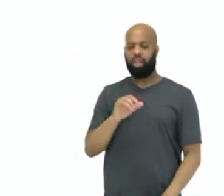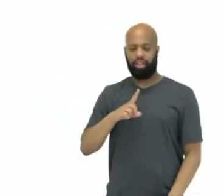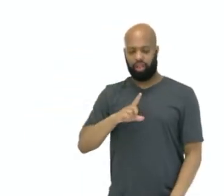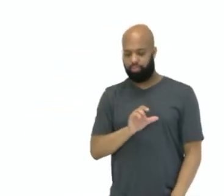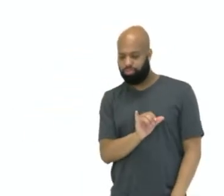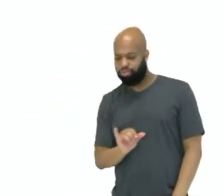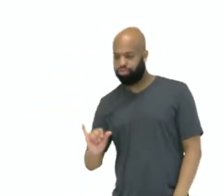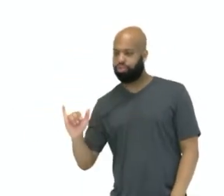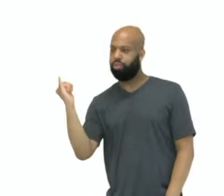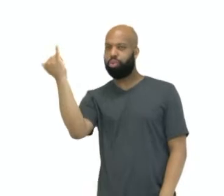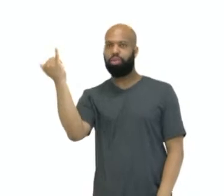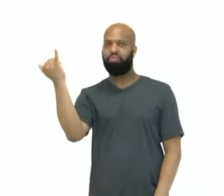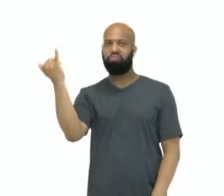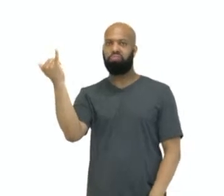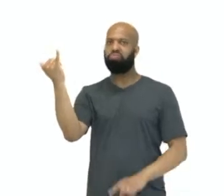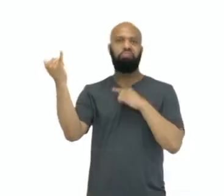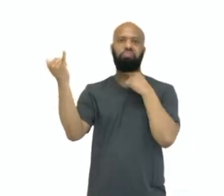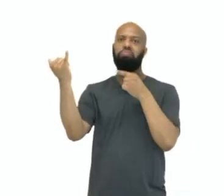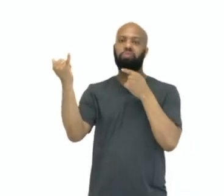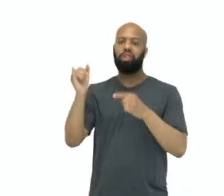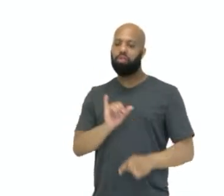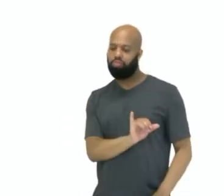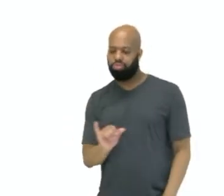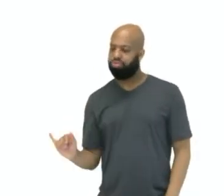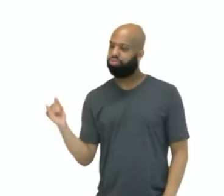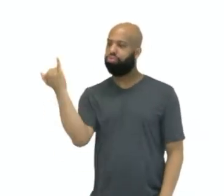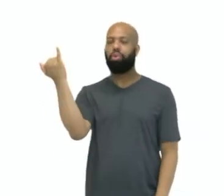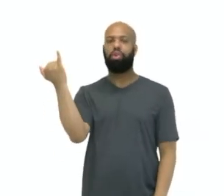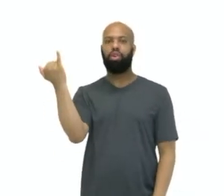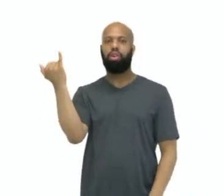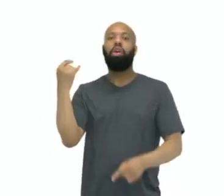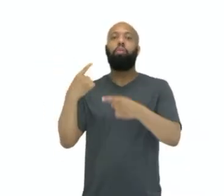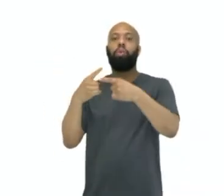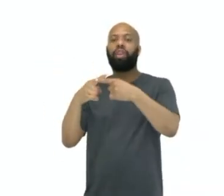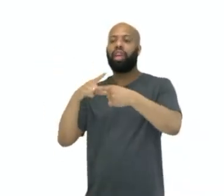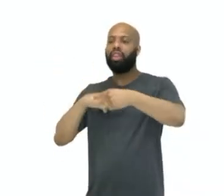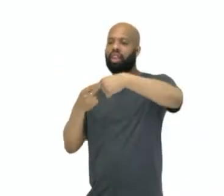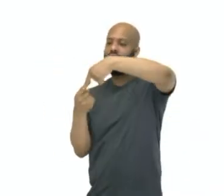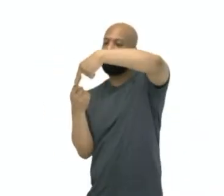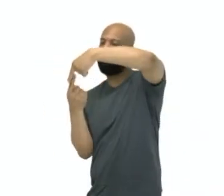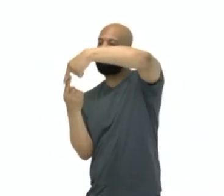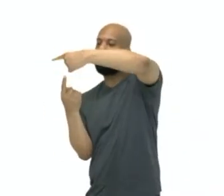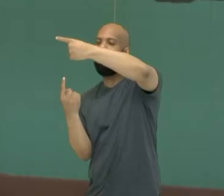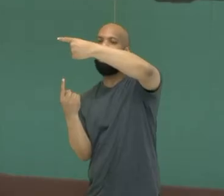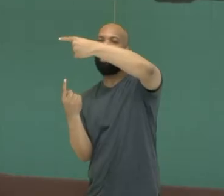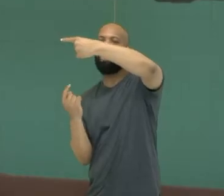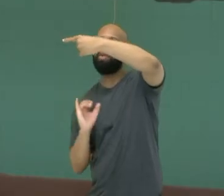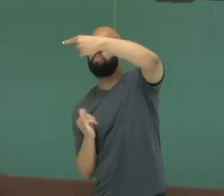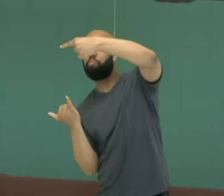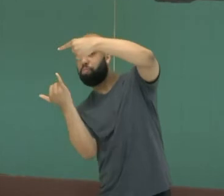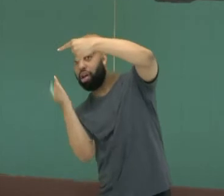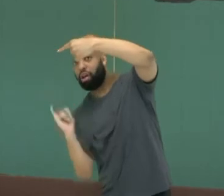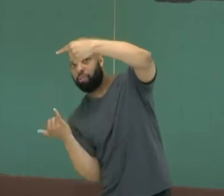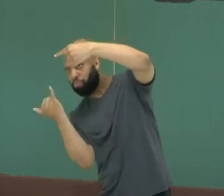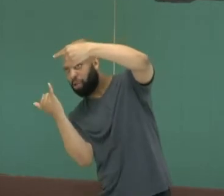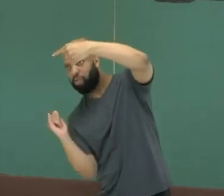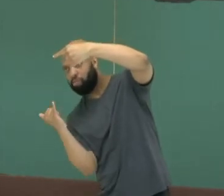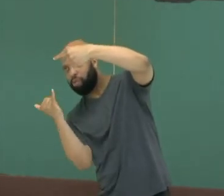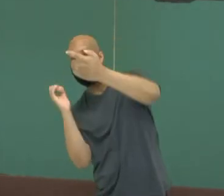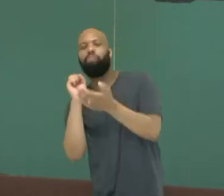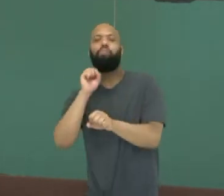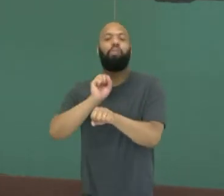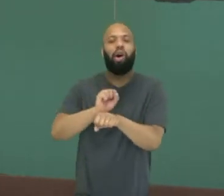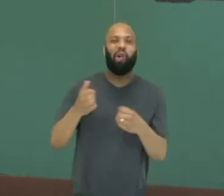corrente elétrica. Por quê? O movimento dos elétrons está interrompido. Vamos voltar para a mesma situação da pilha? Repare